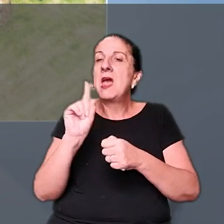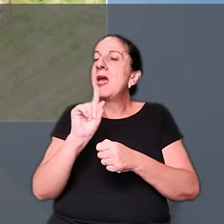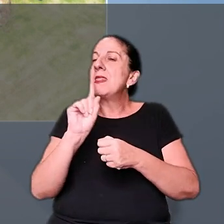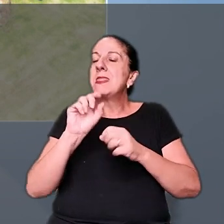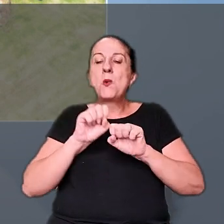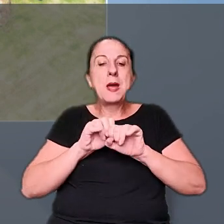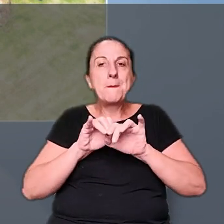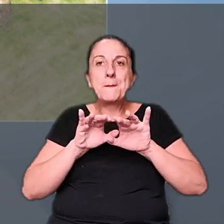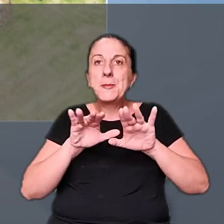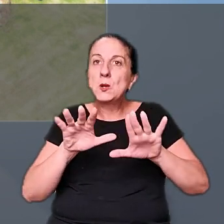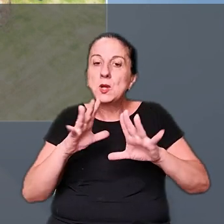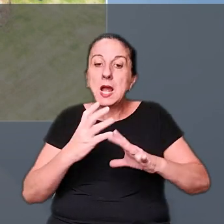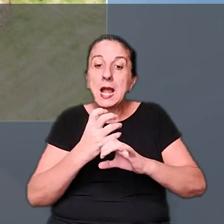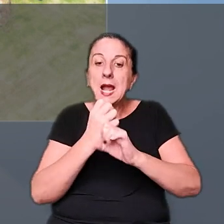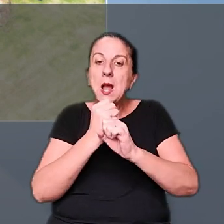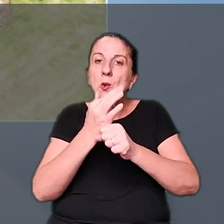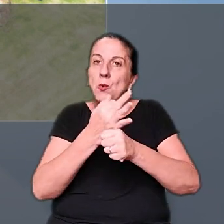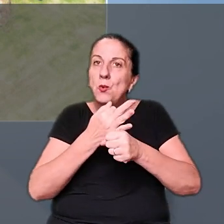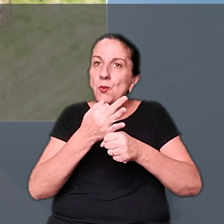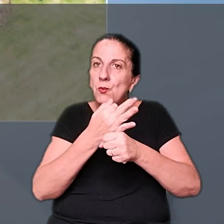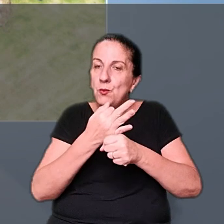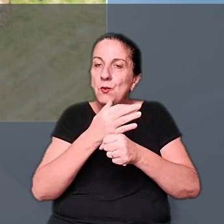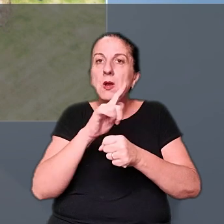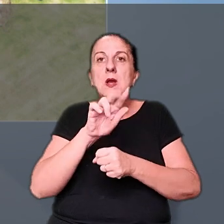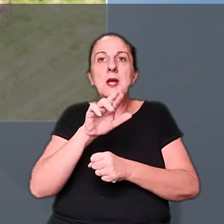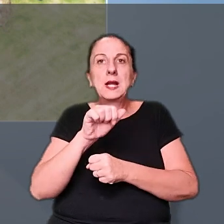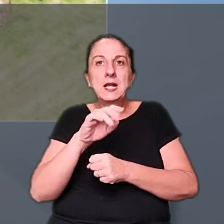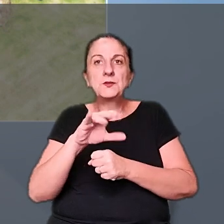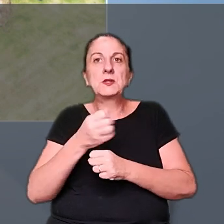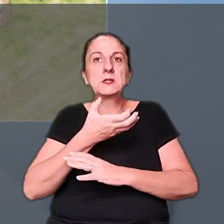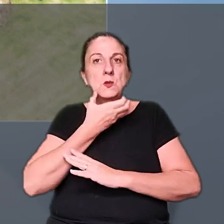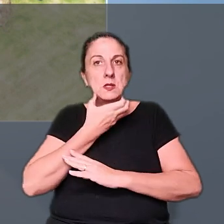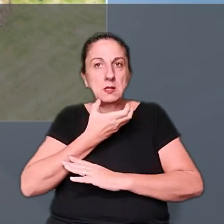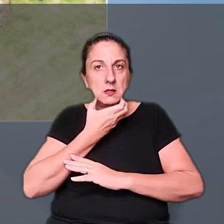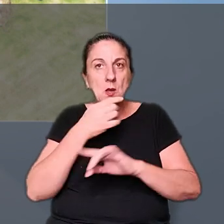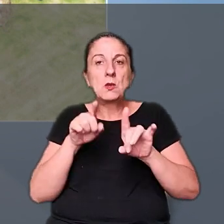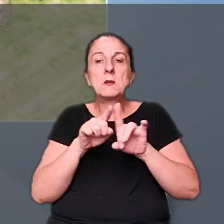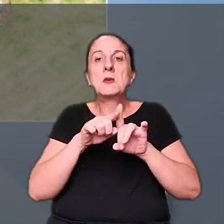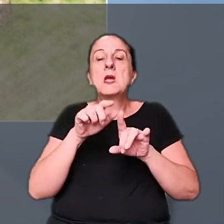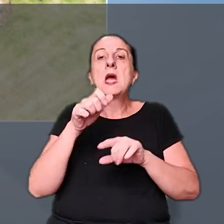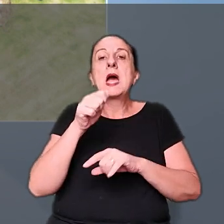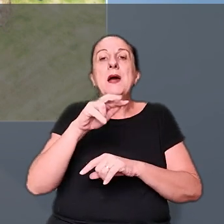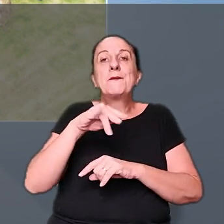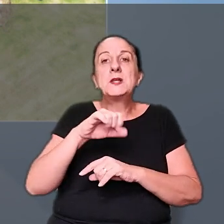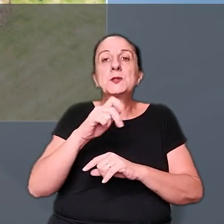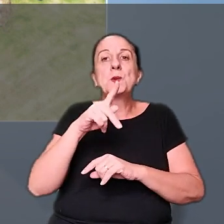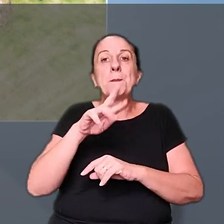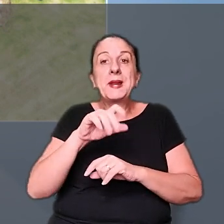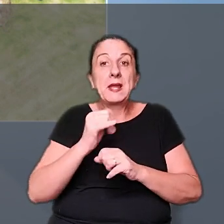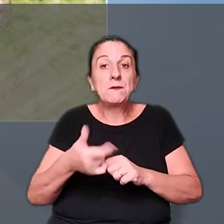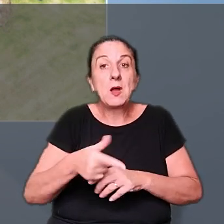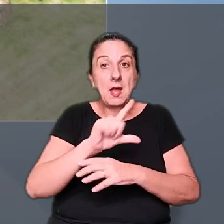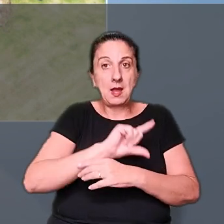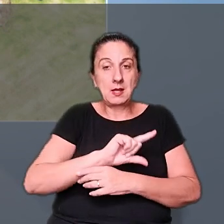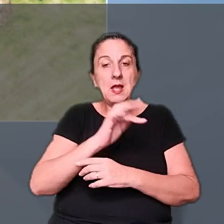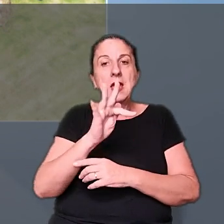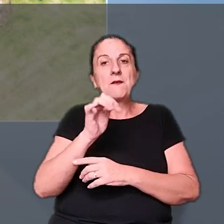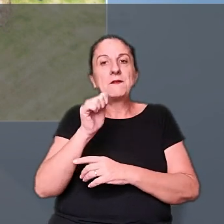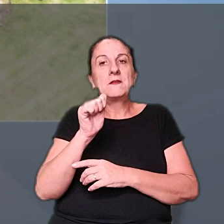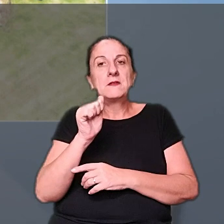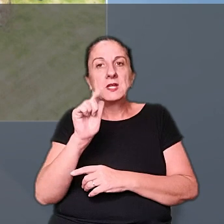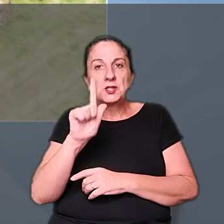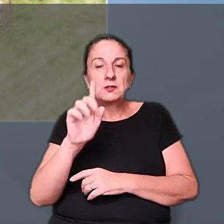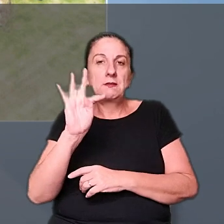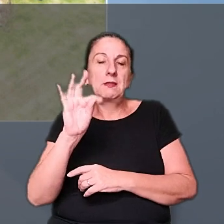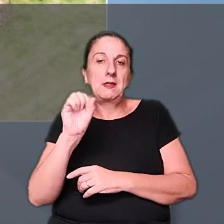prestadas, não repercutia no cálculo de férias, da gratificação natalina, do aviso prévio e do FGTS,